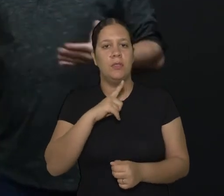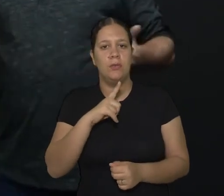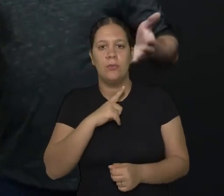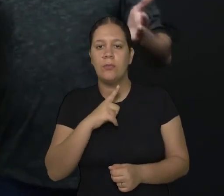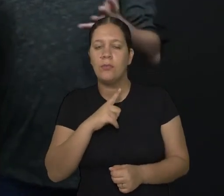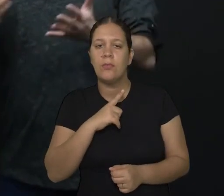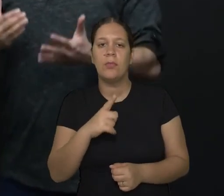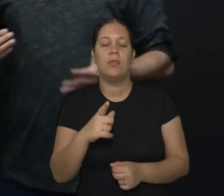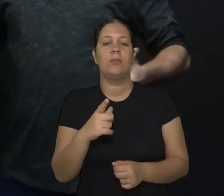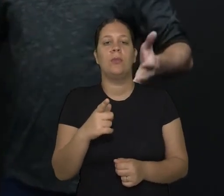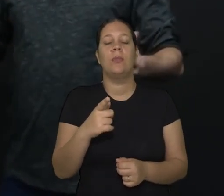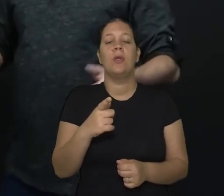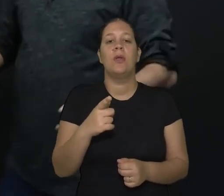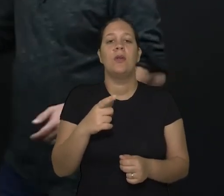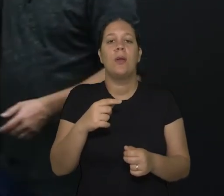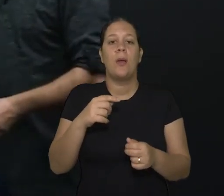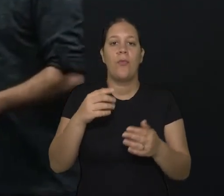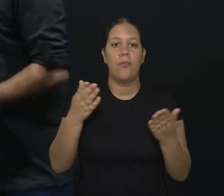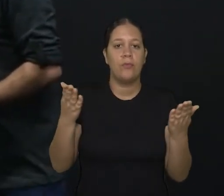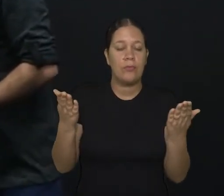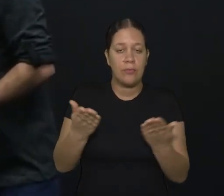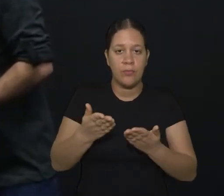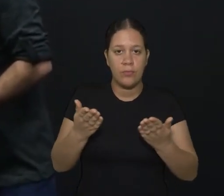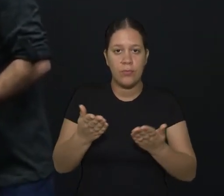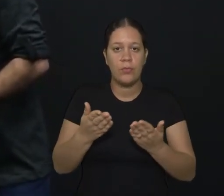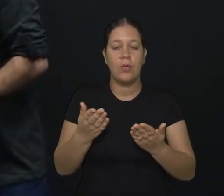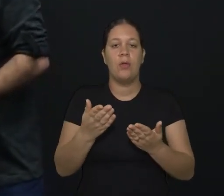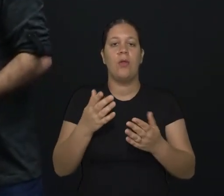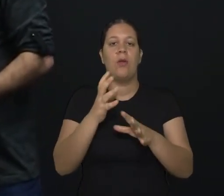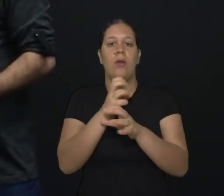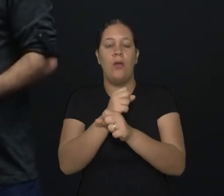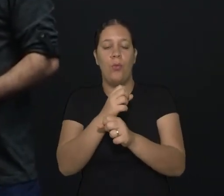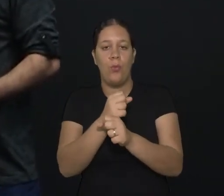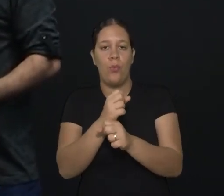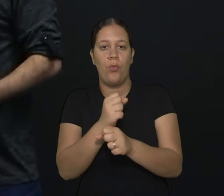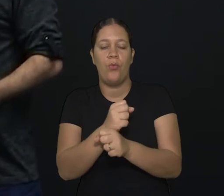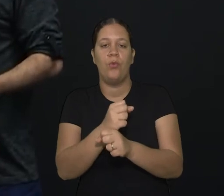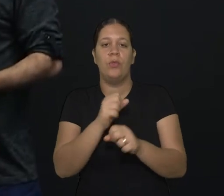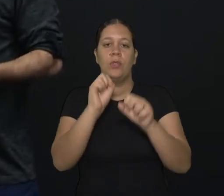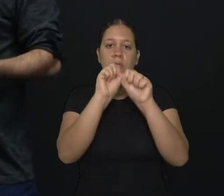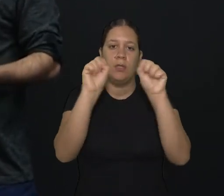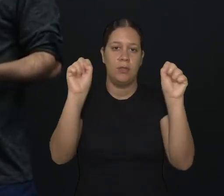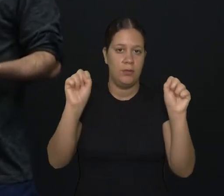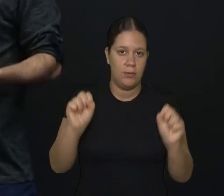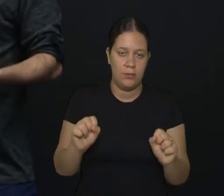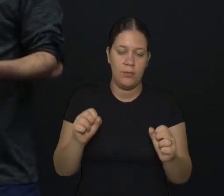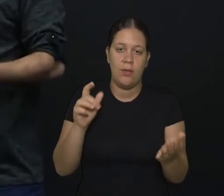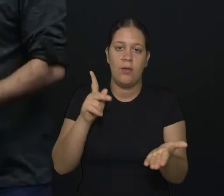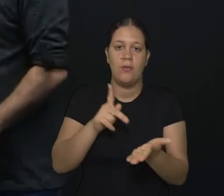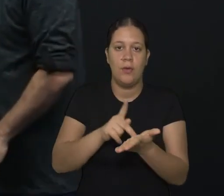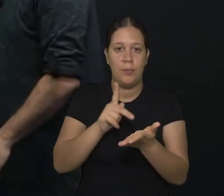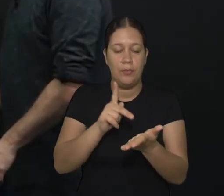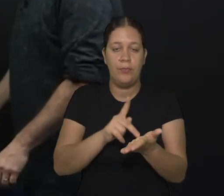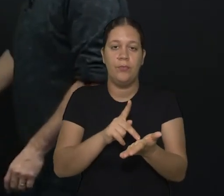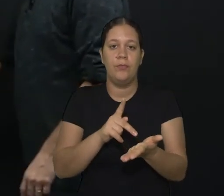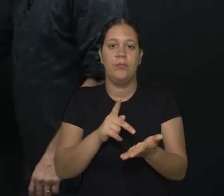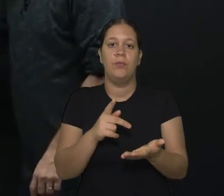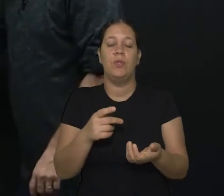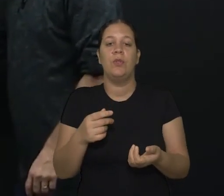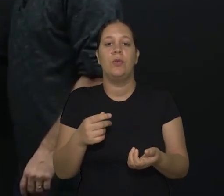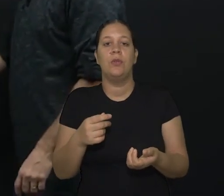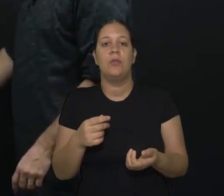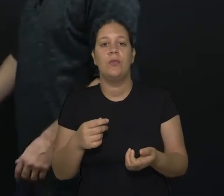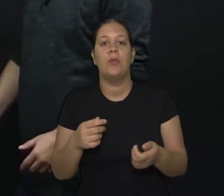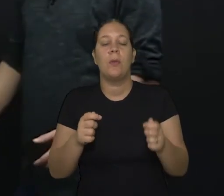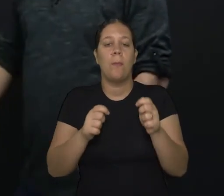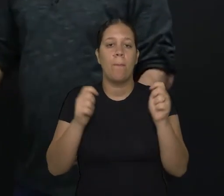nós temos infinitos pares ordenados que satisfazem essa equação aqui. Esse sistema de equação, na verdade, tá bom? E aí o